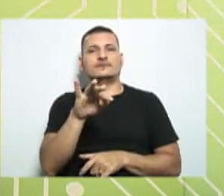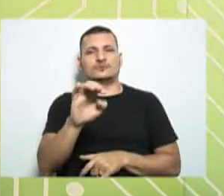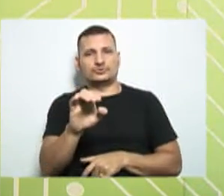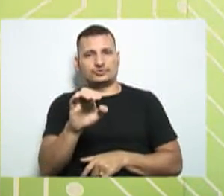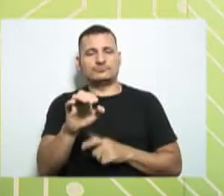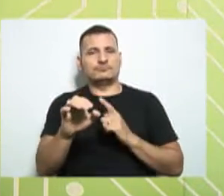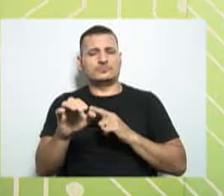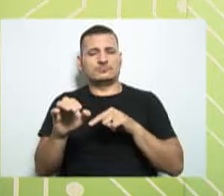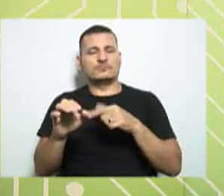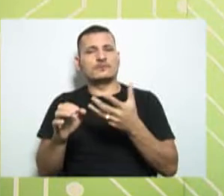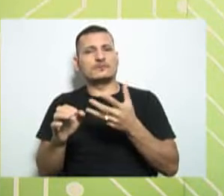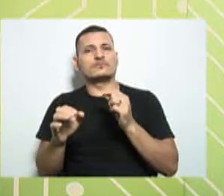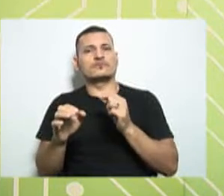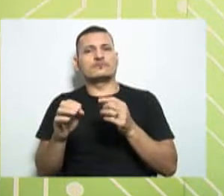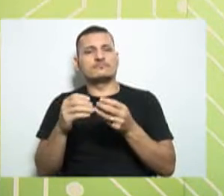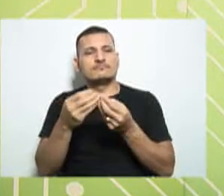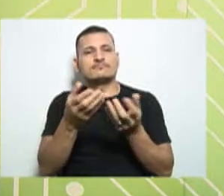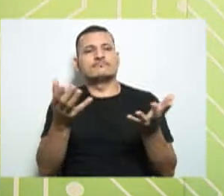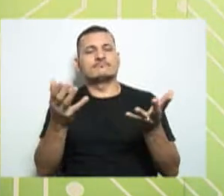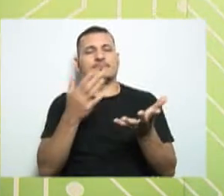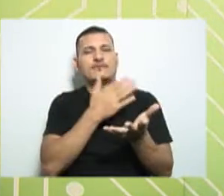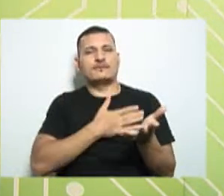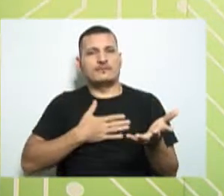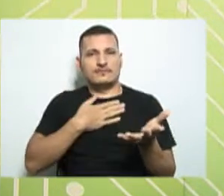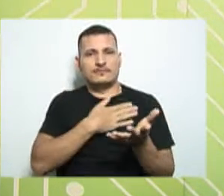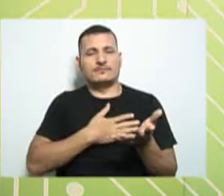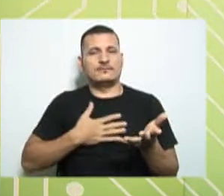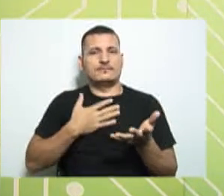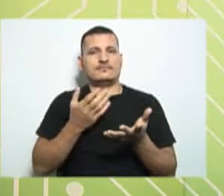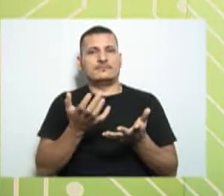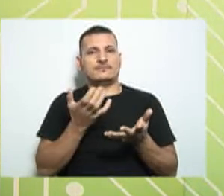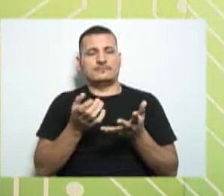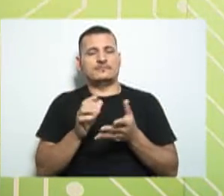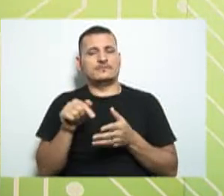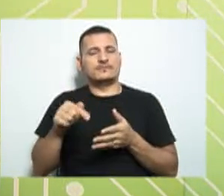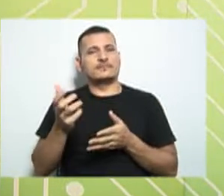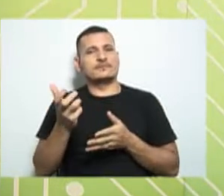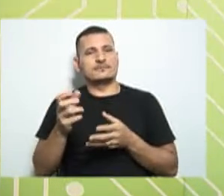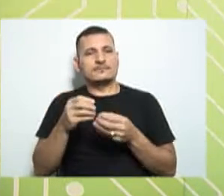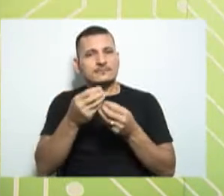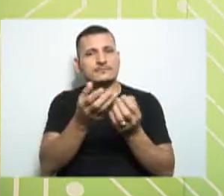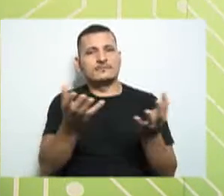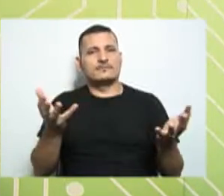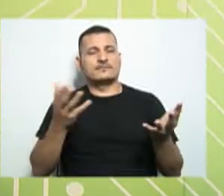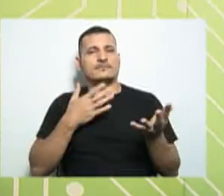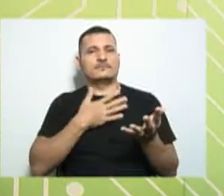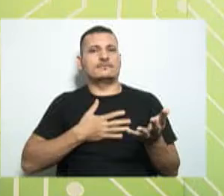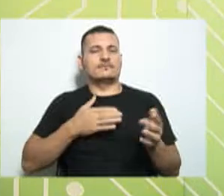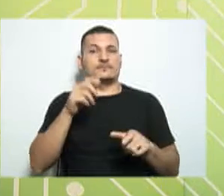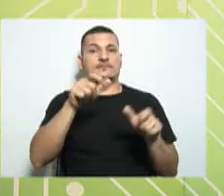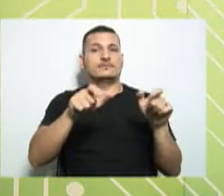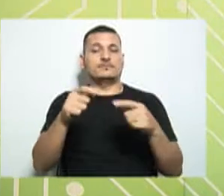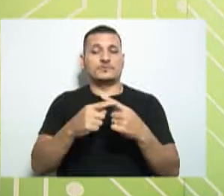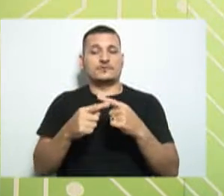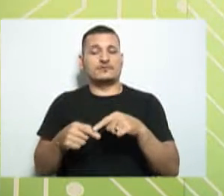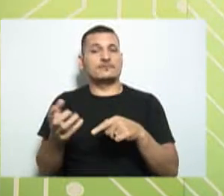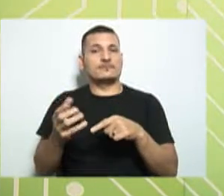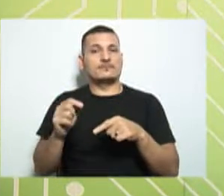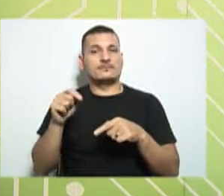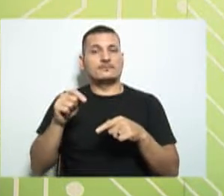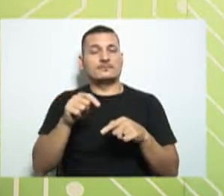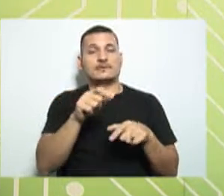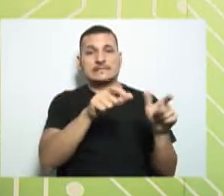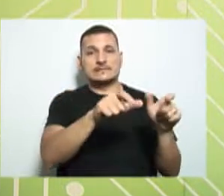buscam agradar. Eles procuram o quê? Eles tentam agradar o cliente porque eles procuram o interesse ao cliente para poder